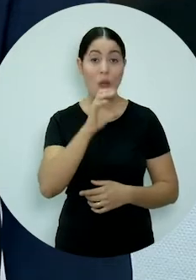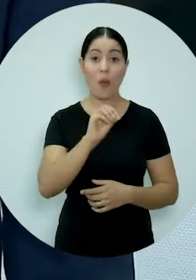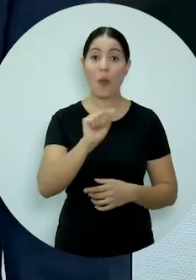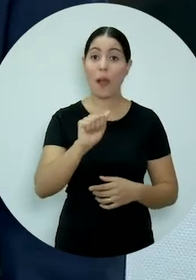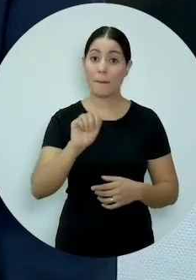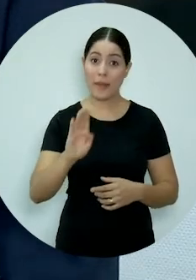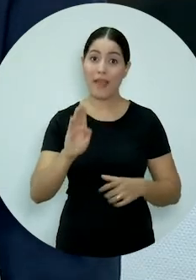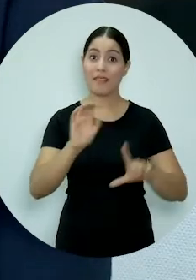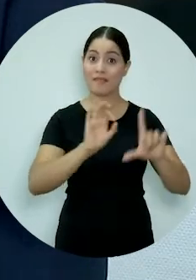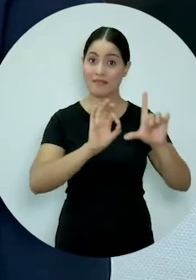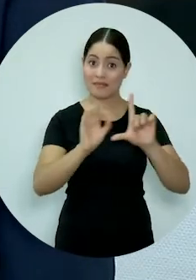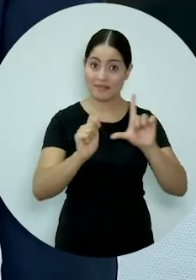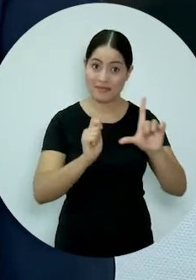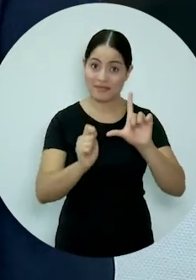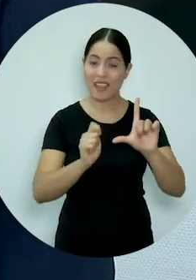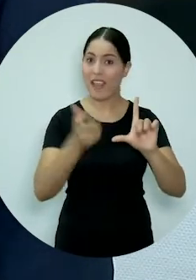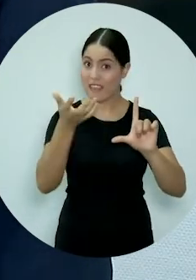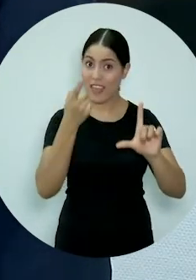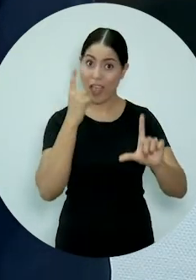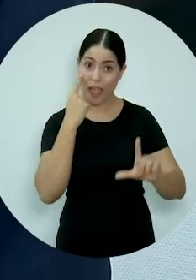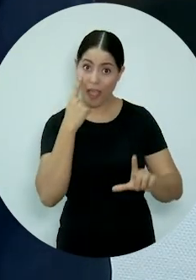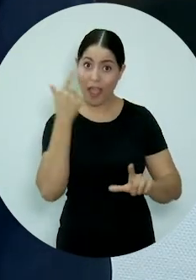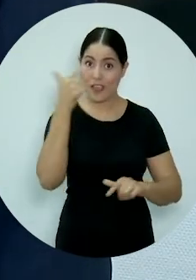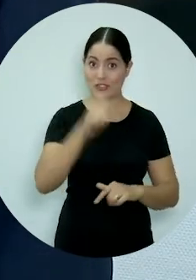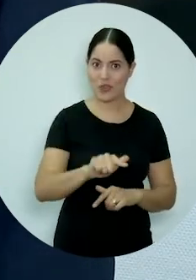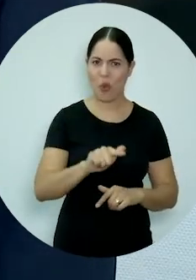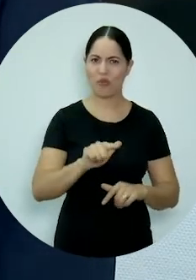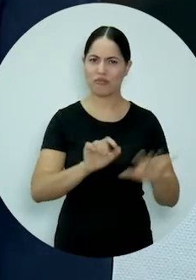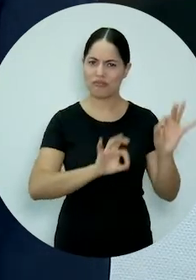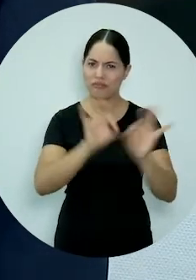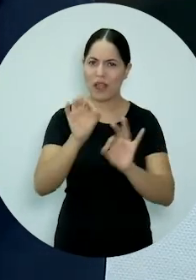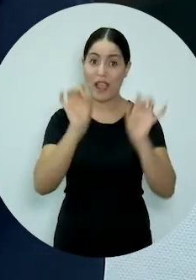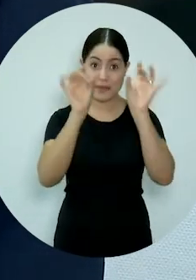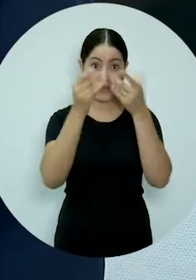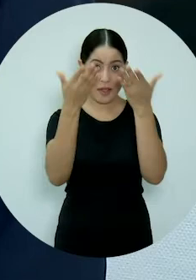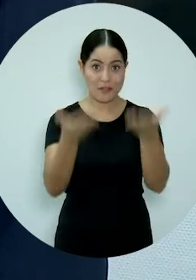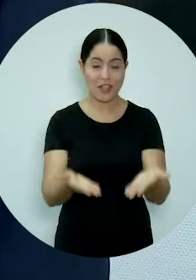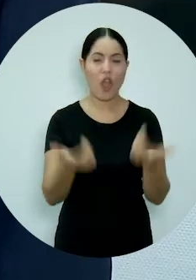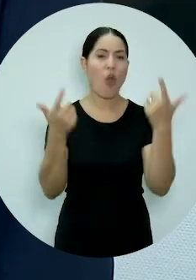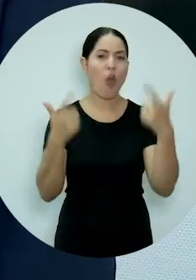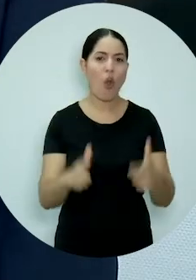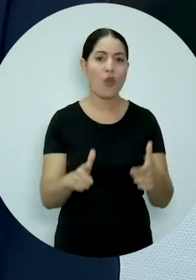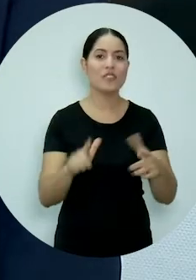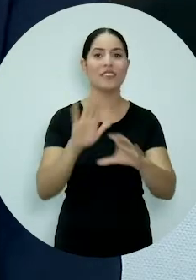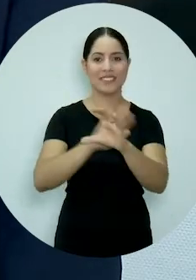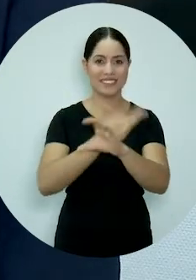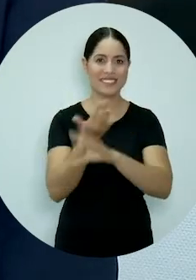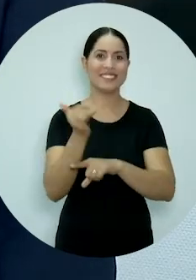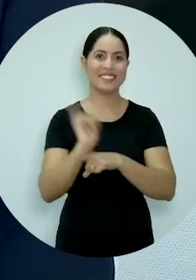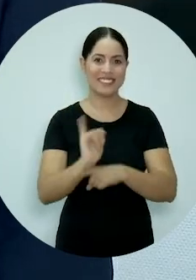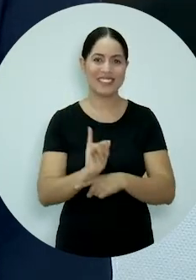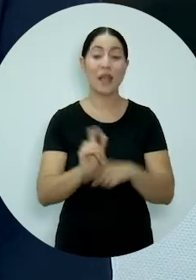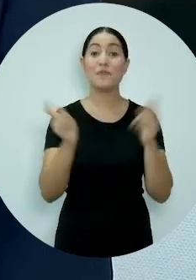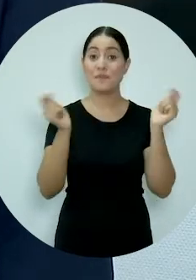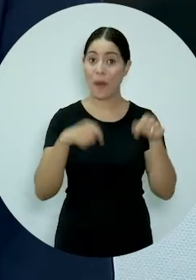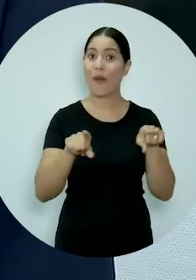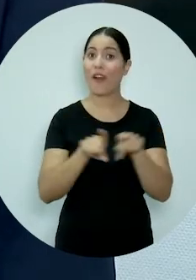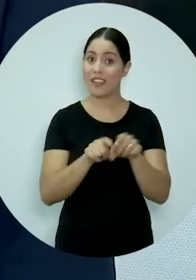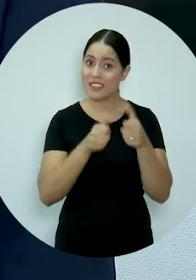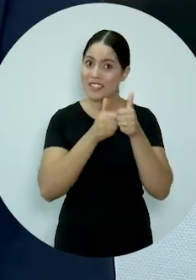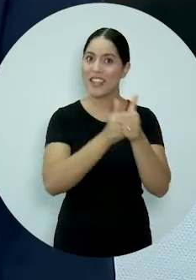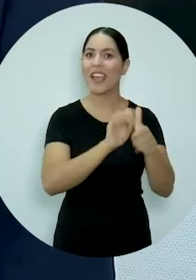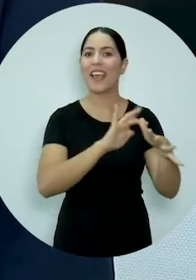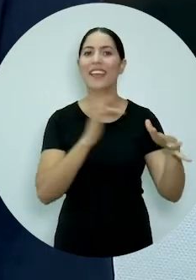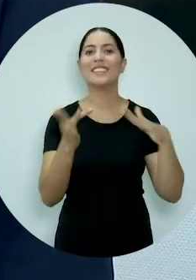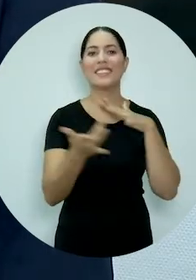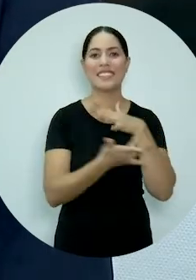este OAB Entrevista. Quer rever este ou outros programas que já fizemos especialmente para você? É no nosso canal no YouTube. Você também deve